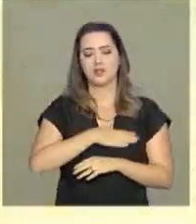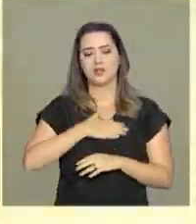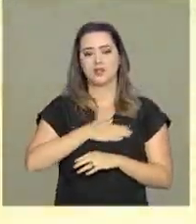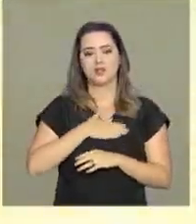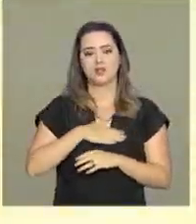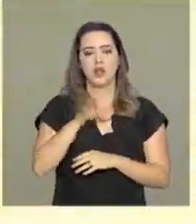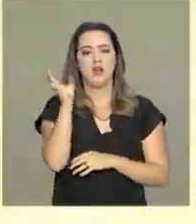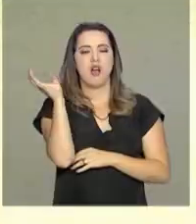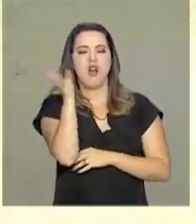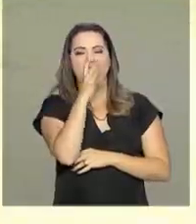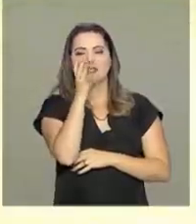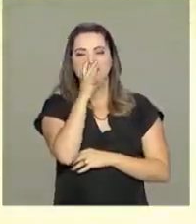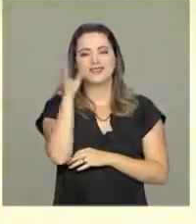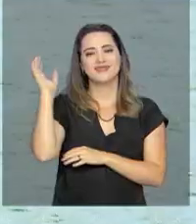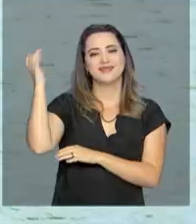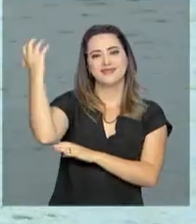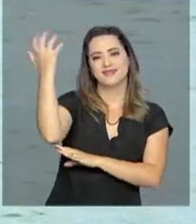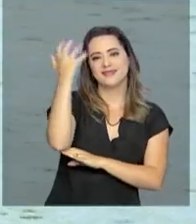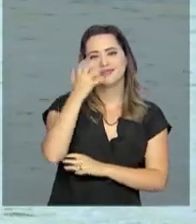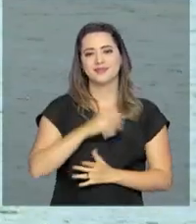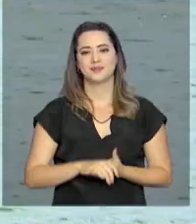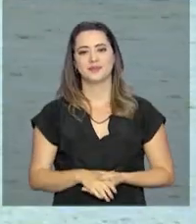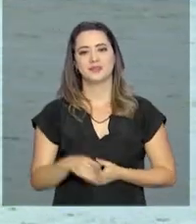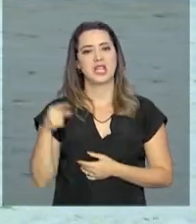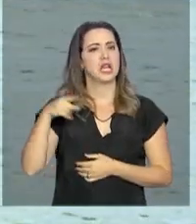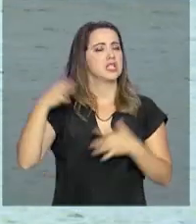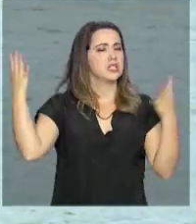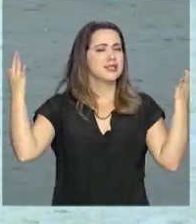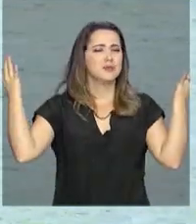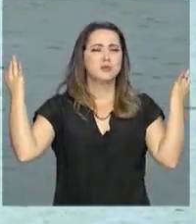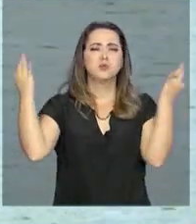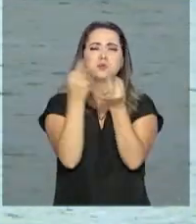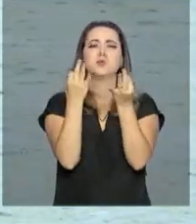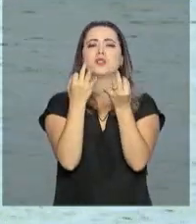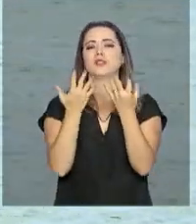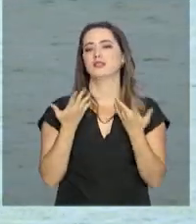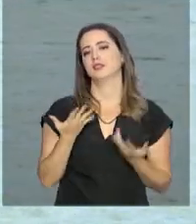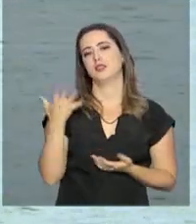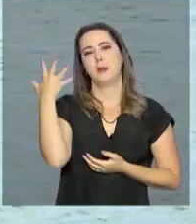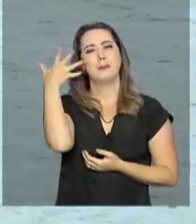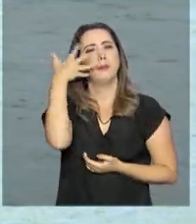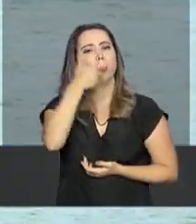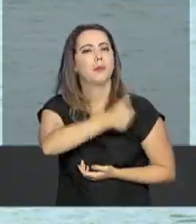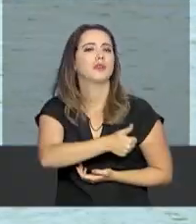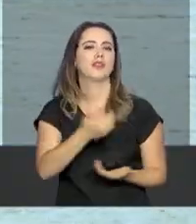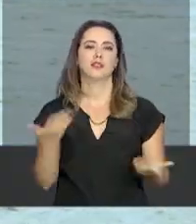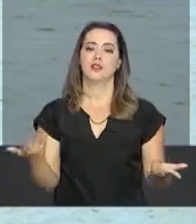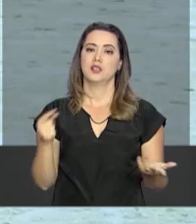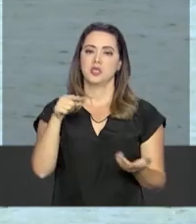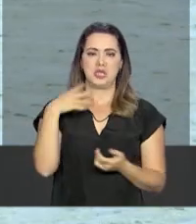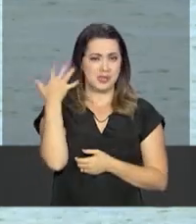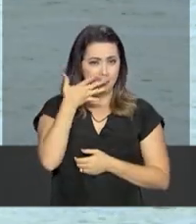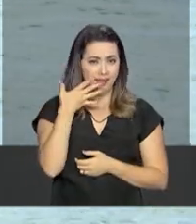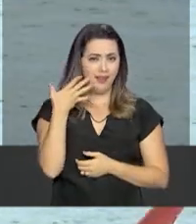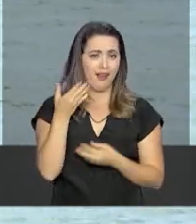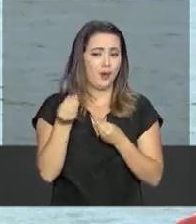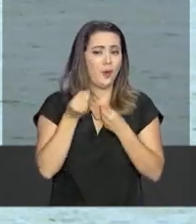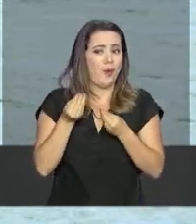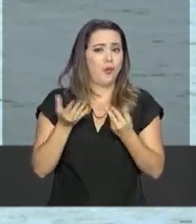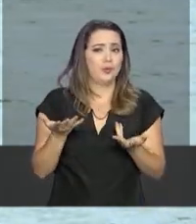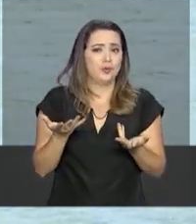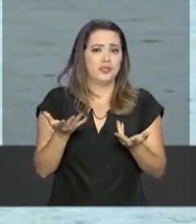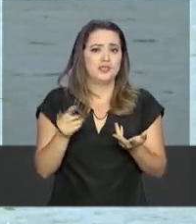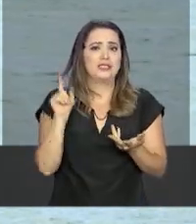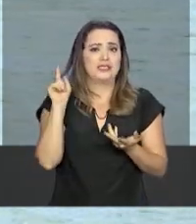contemplação da natureza uma beleza indescritível eu posso tentar explicar mas ainda não chega perto